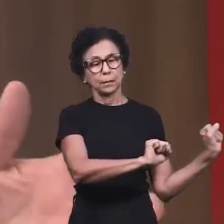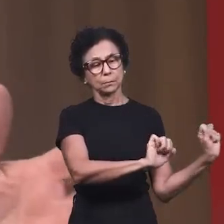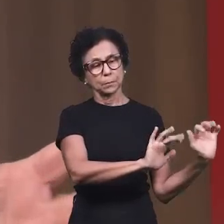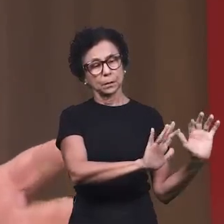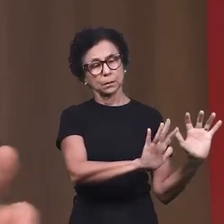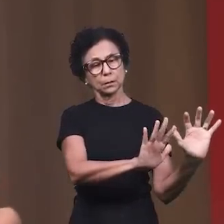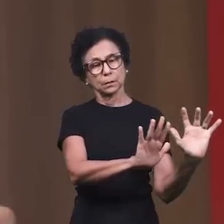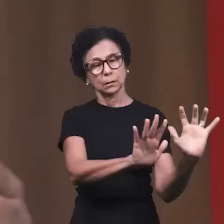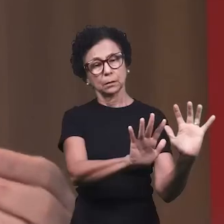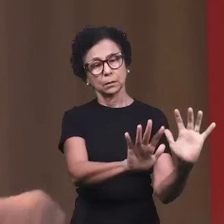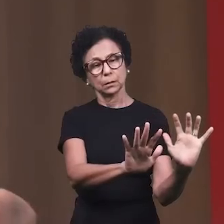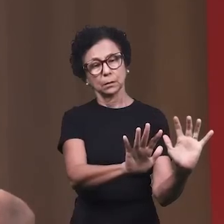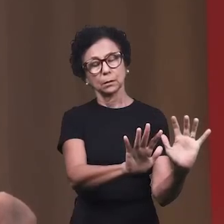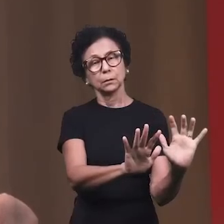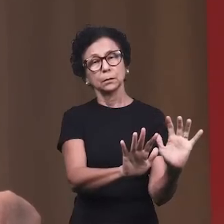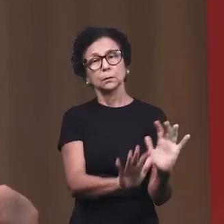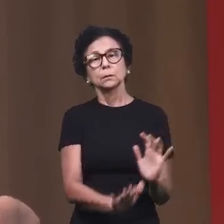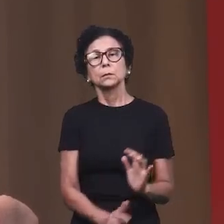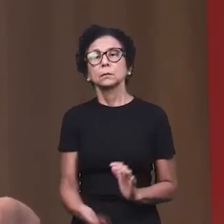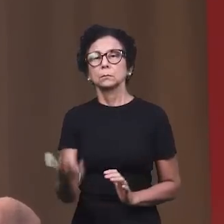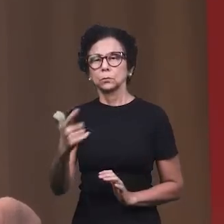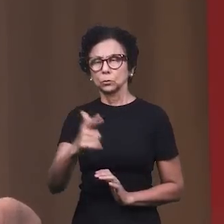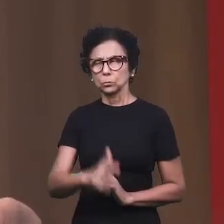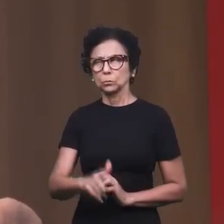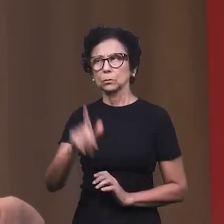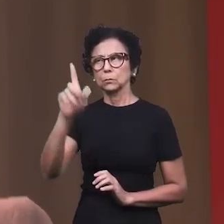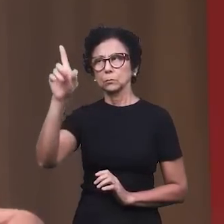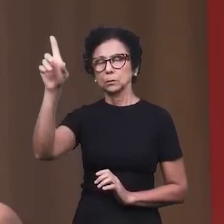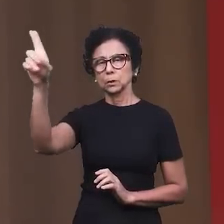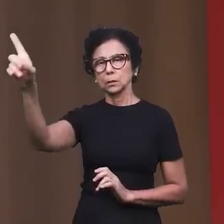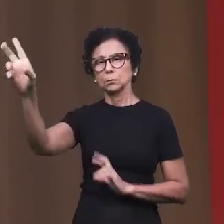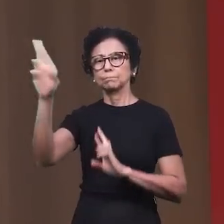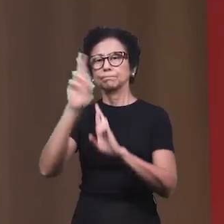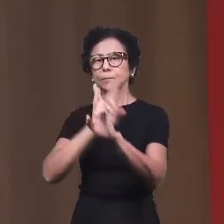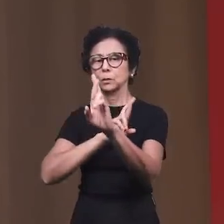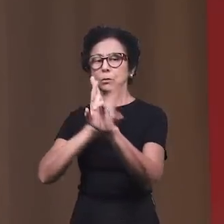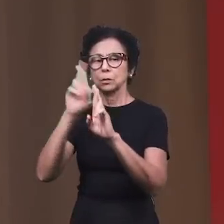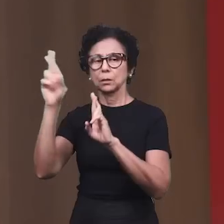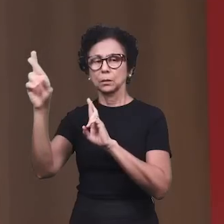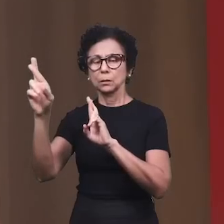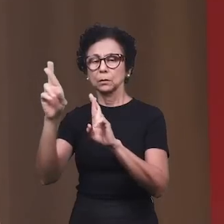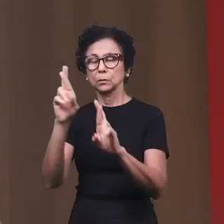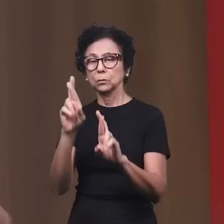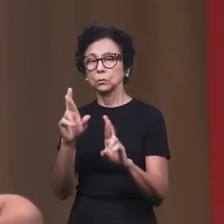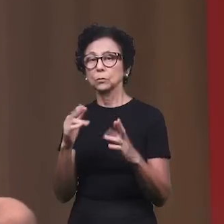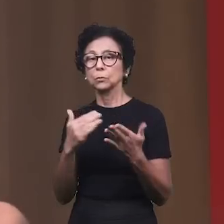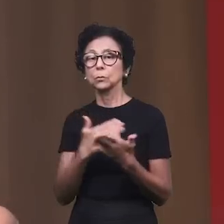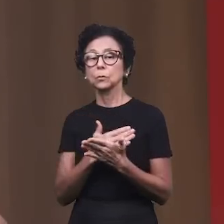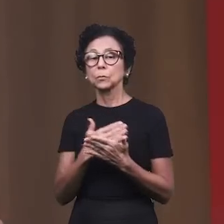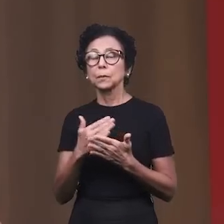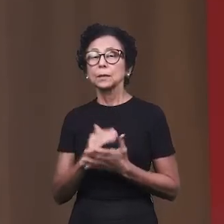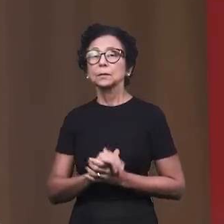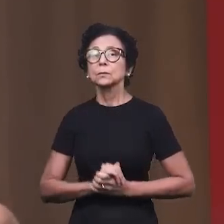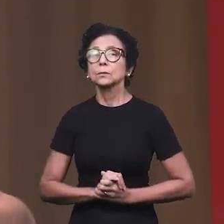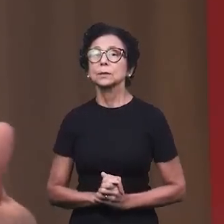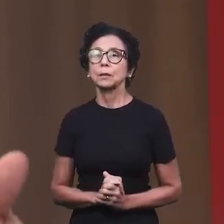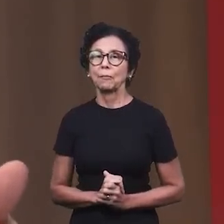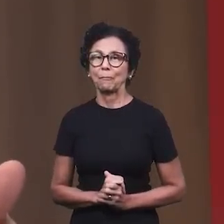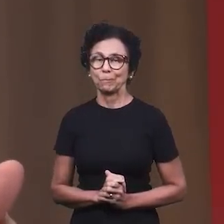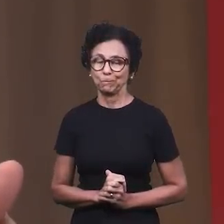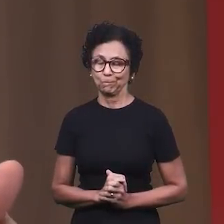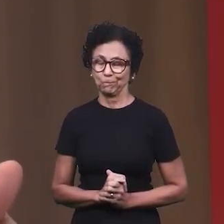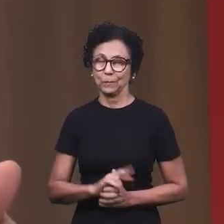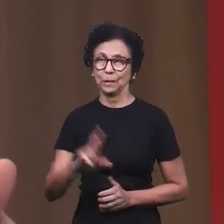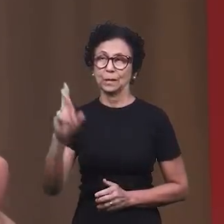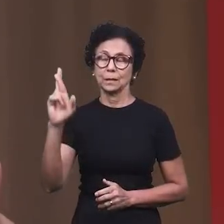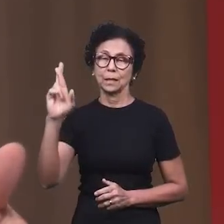ampliando mais essa aproximação dele para com o homem, ele começa agora a desejar se revelar a um